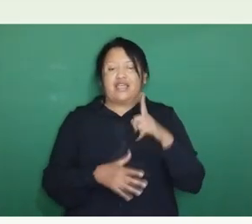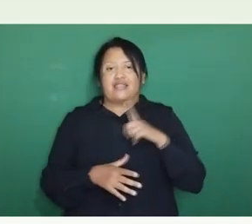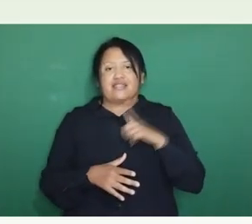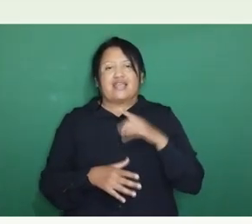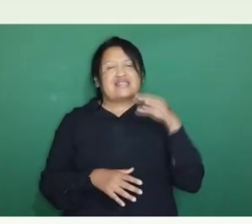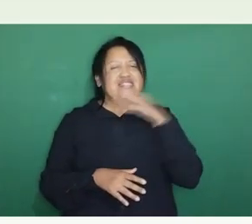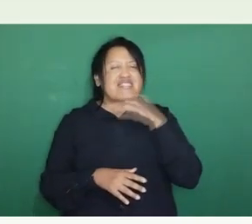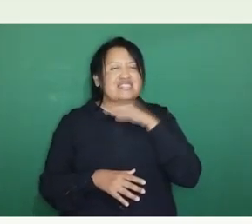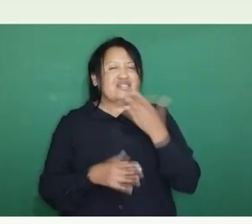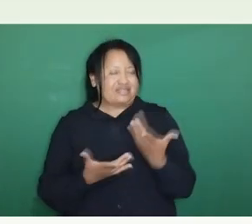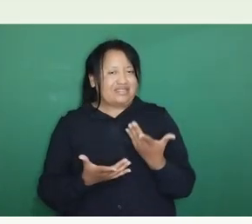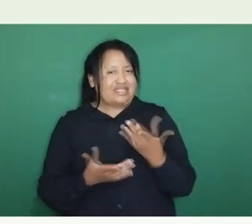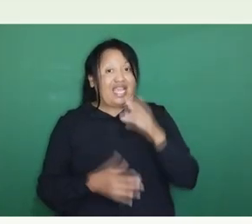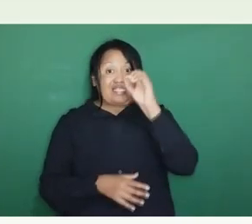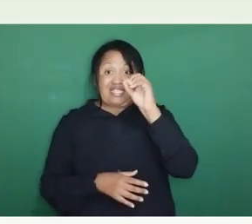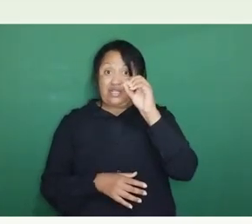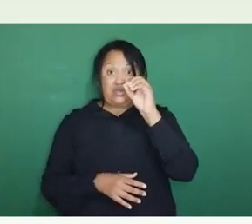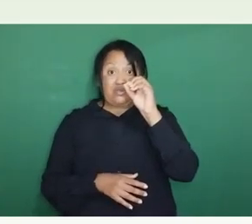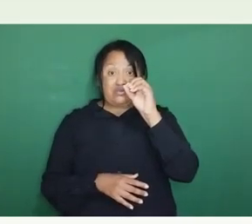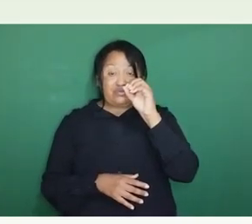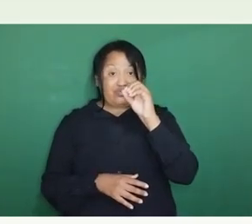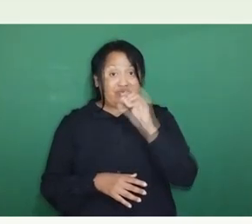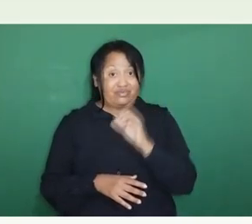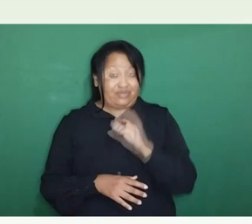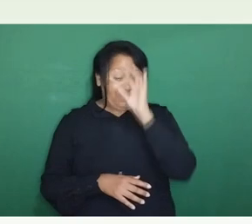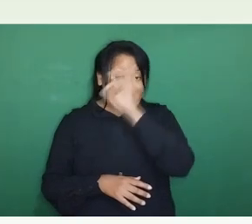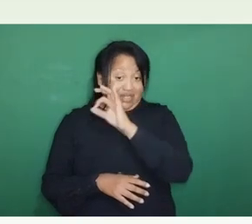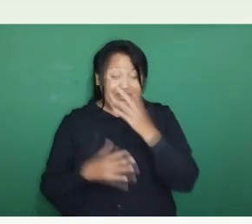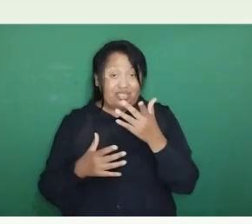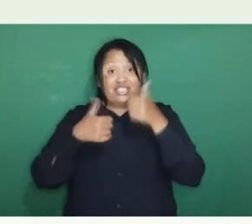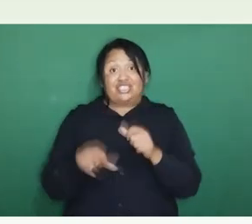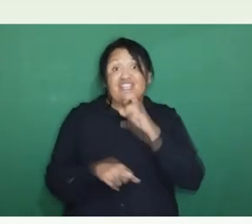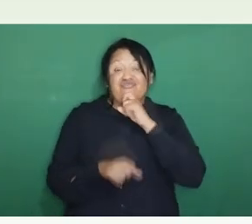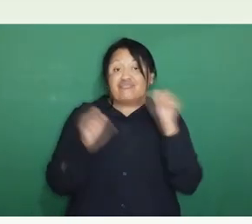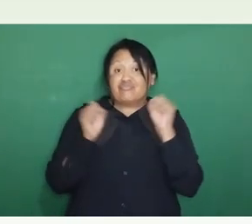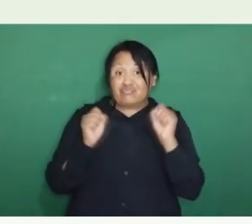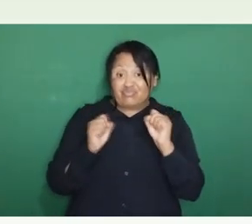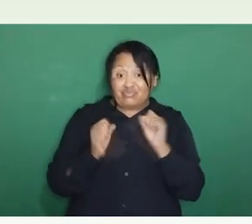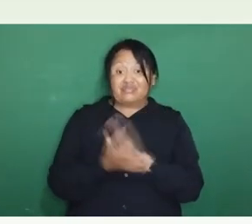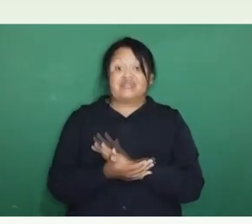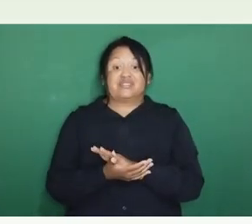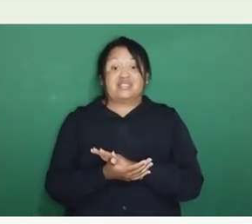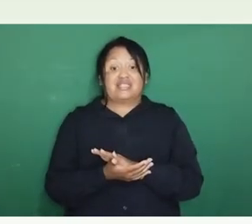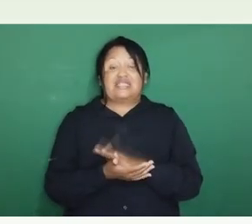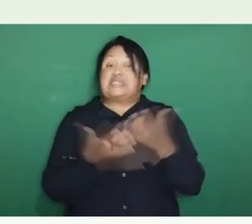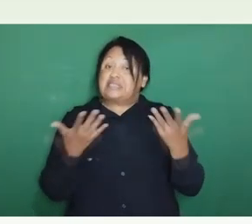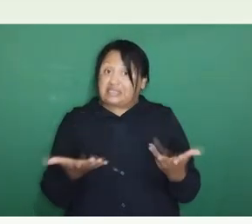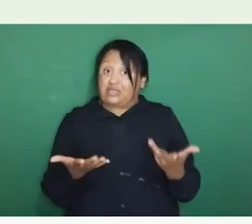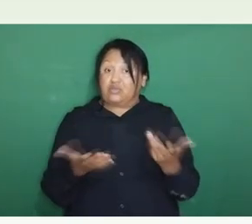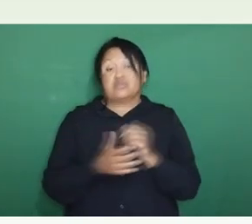de 0 graus está no estado sólido gelo água é o gelo aqui